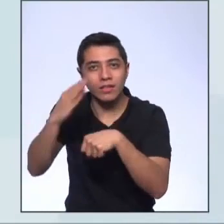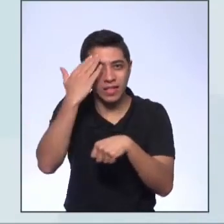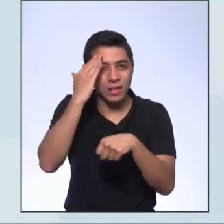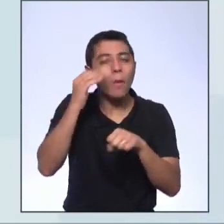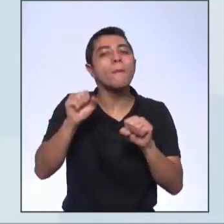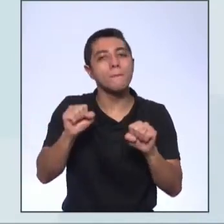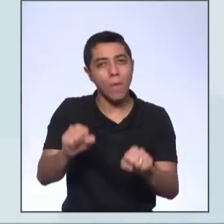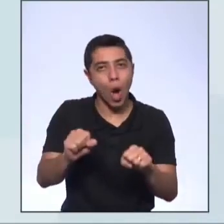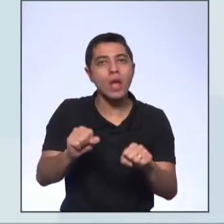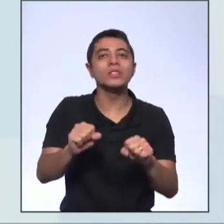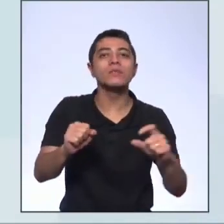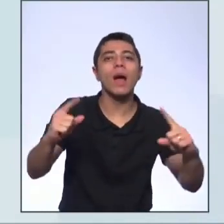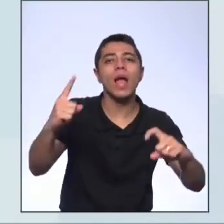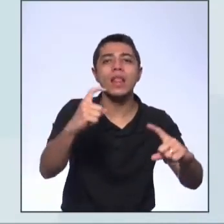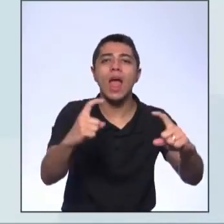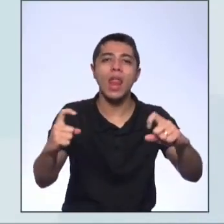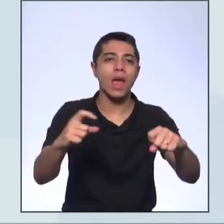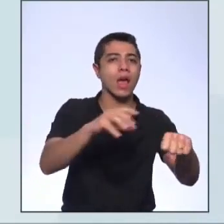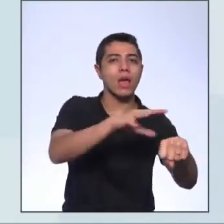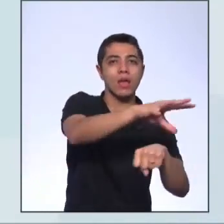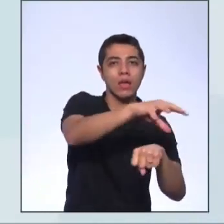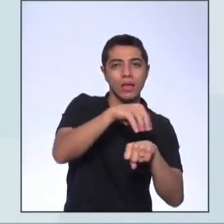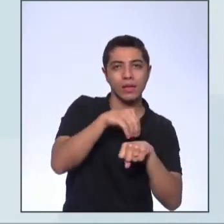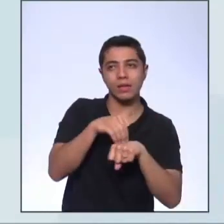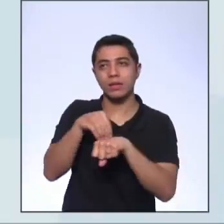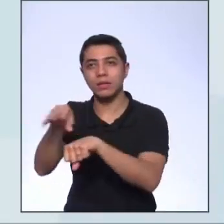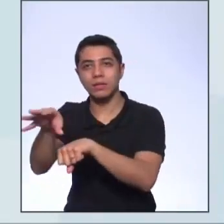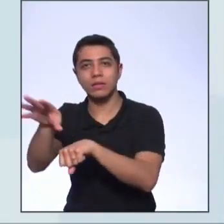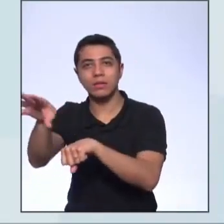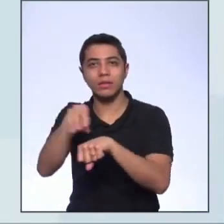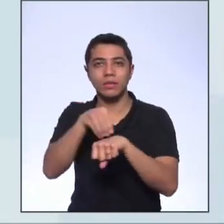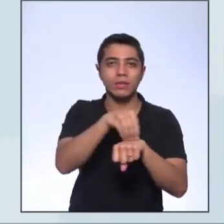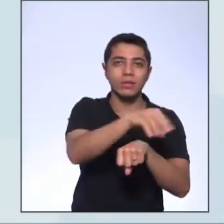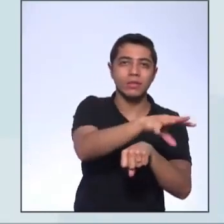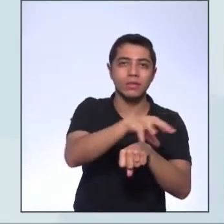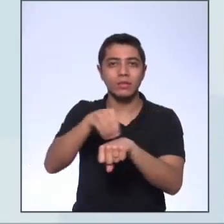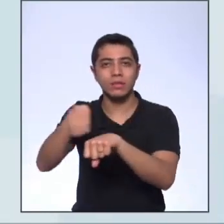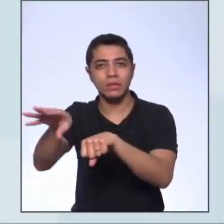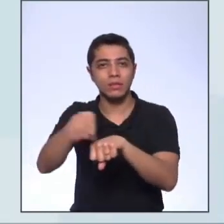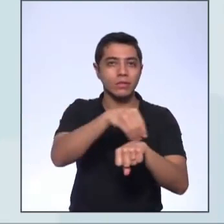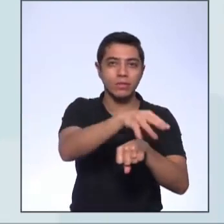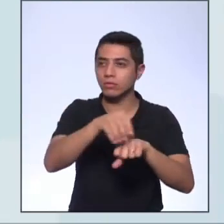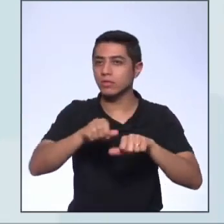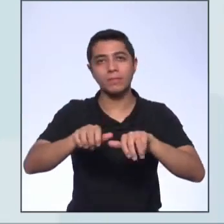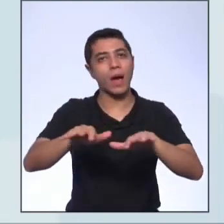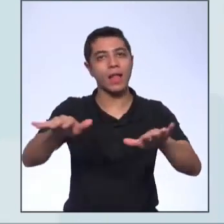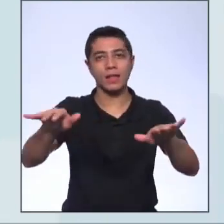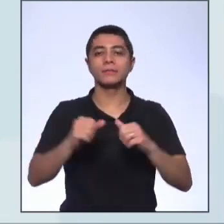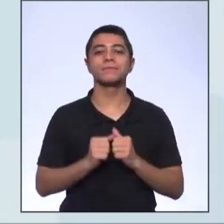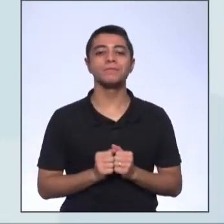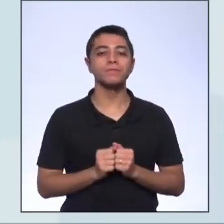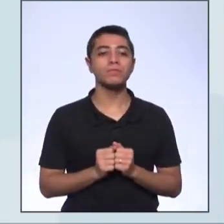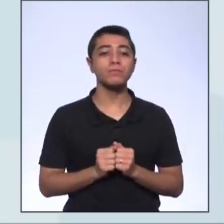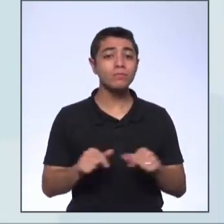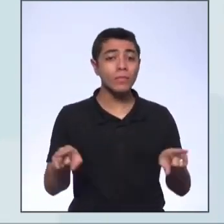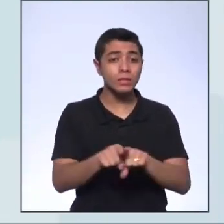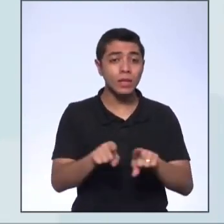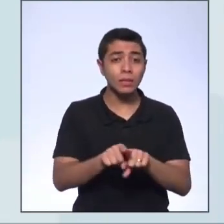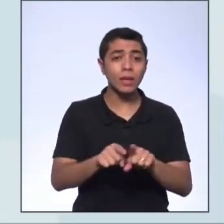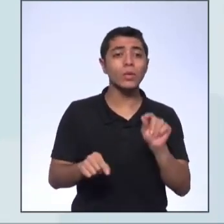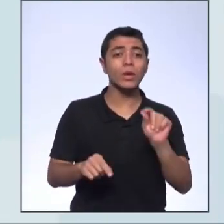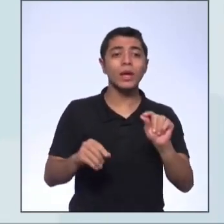tem seres fotossintetizantes, né? Então, as cianobactérias responsáveis aí por grande produção de oxigênio.